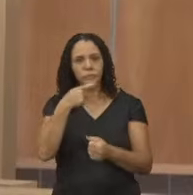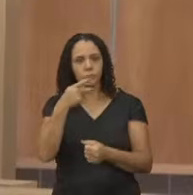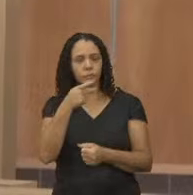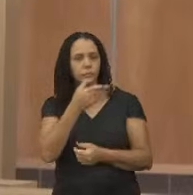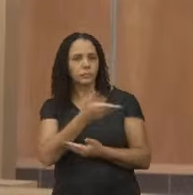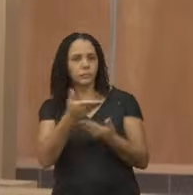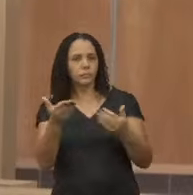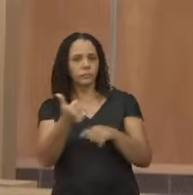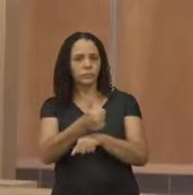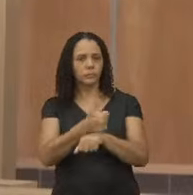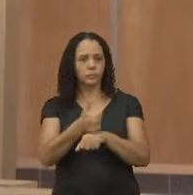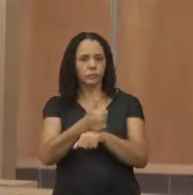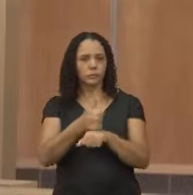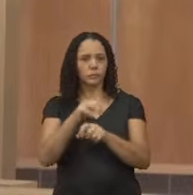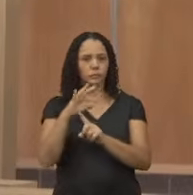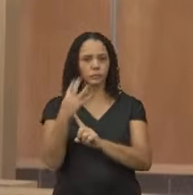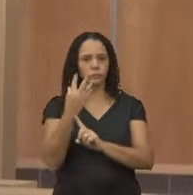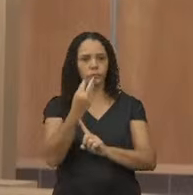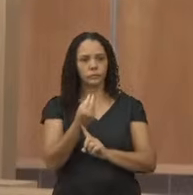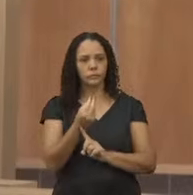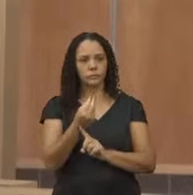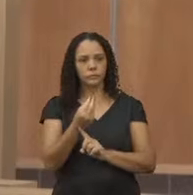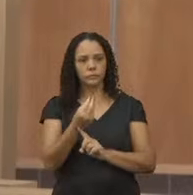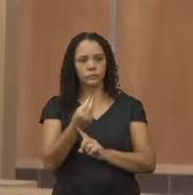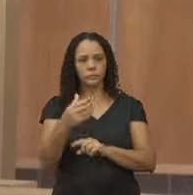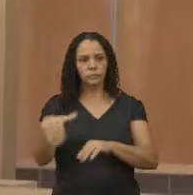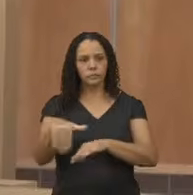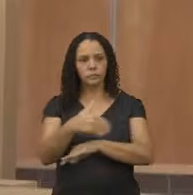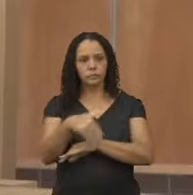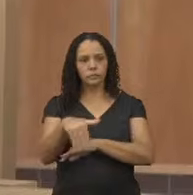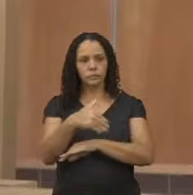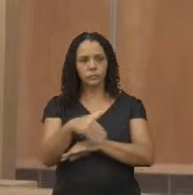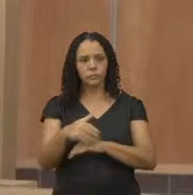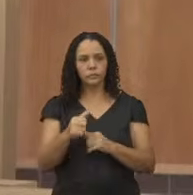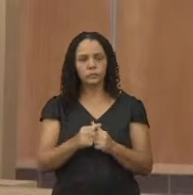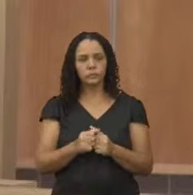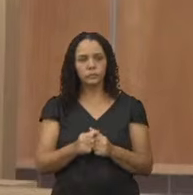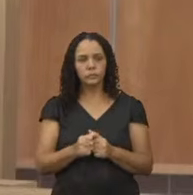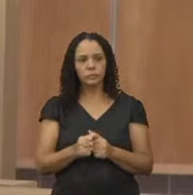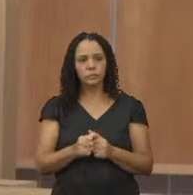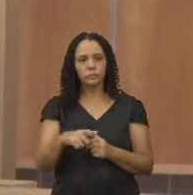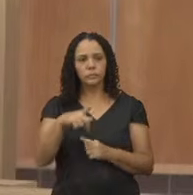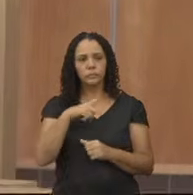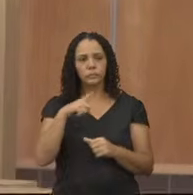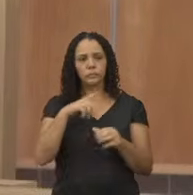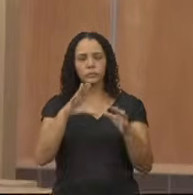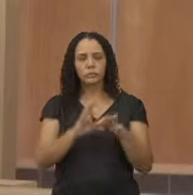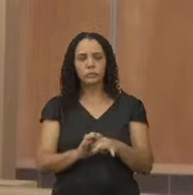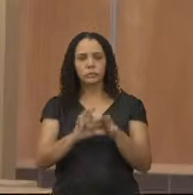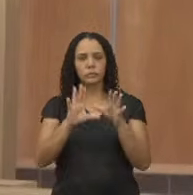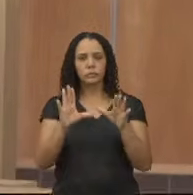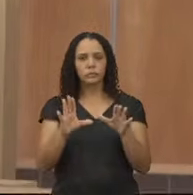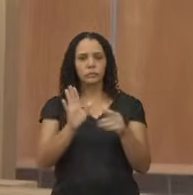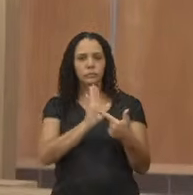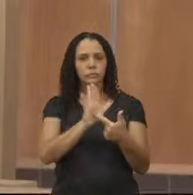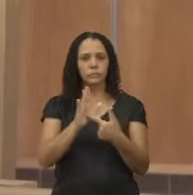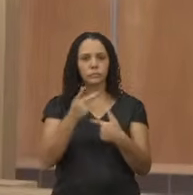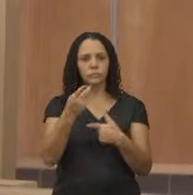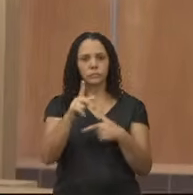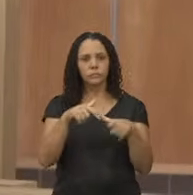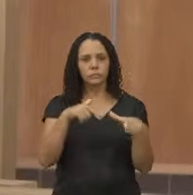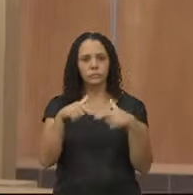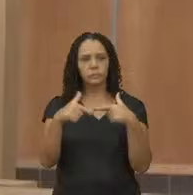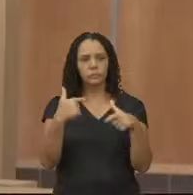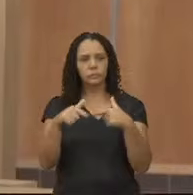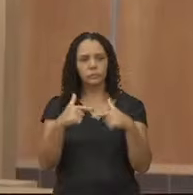você, artista de rua, aqui você vai ter a liberdade de expor seu trabalho.